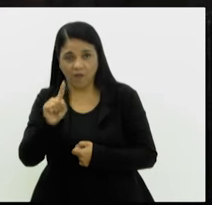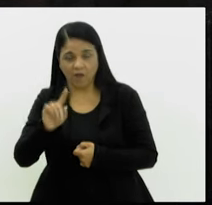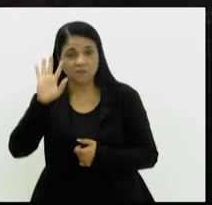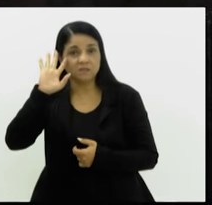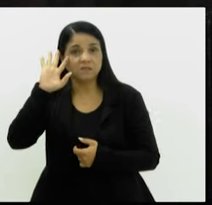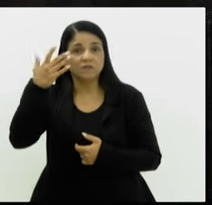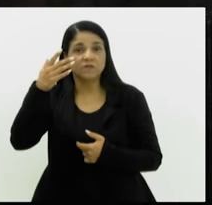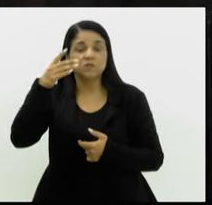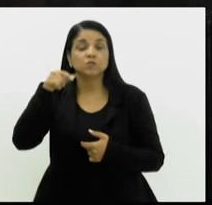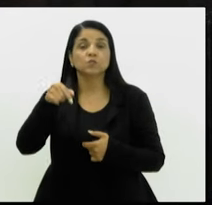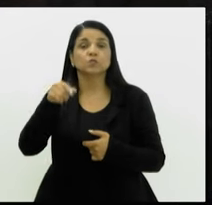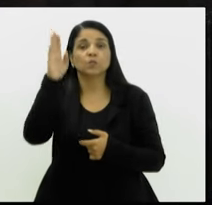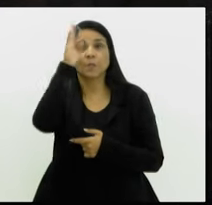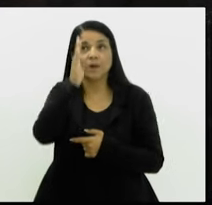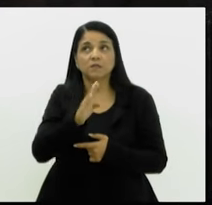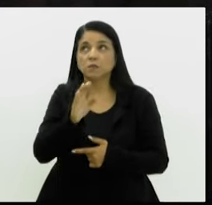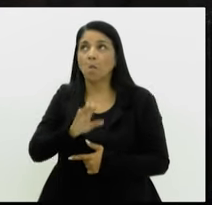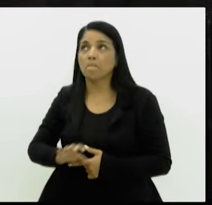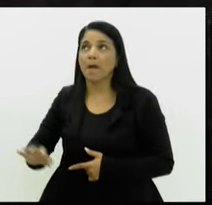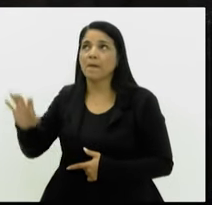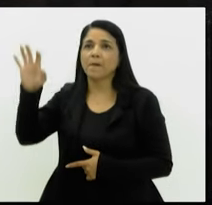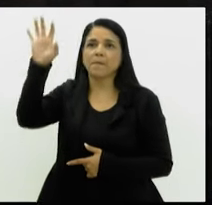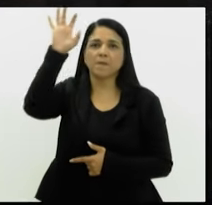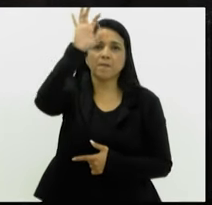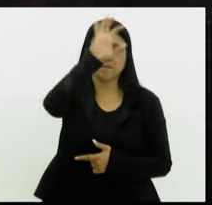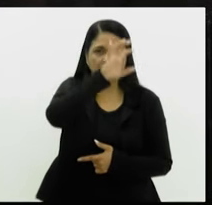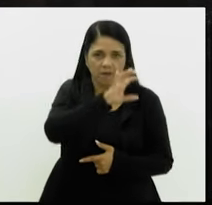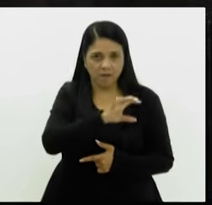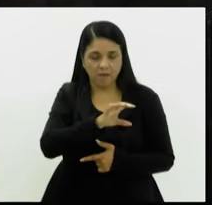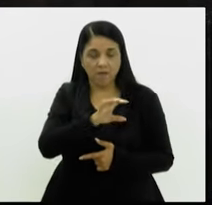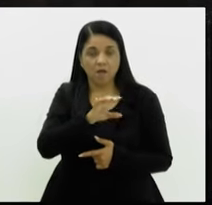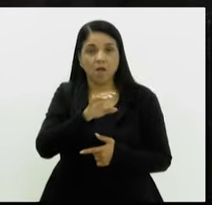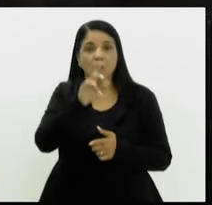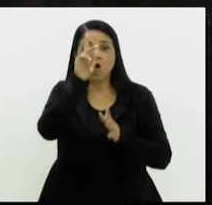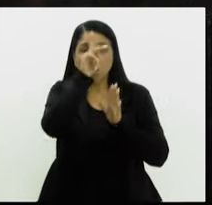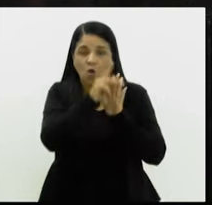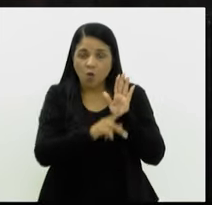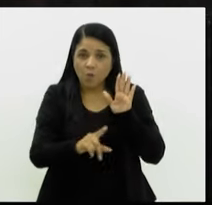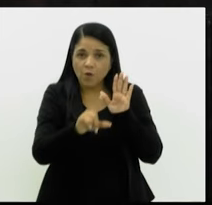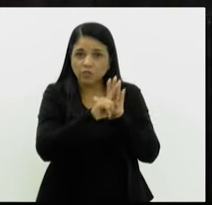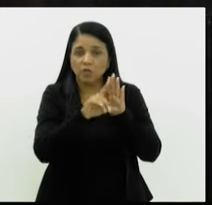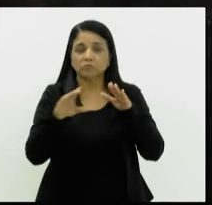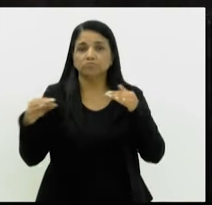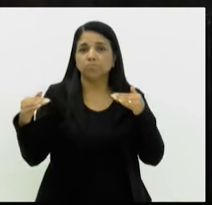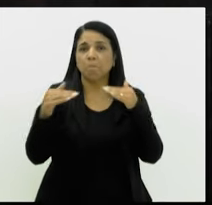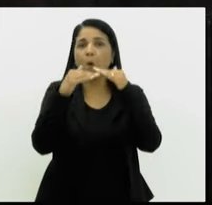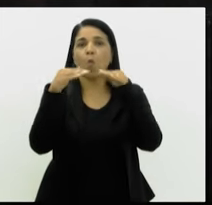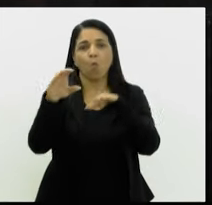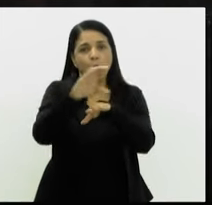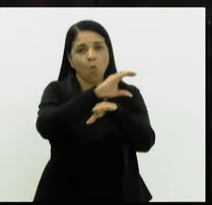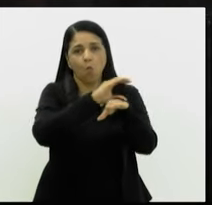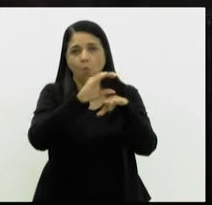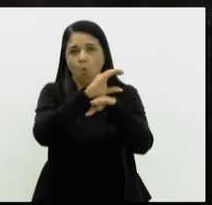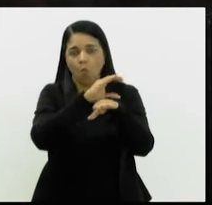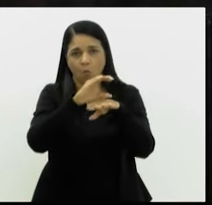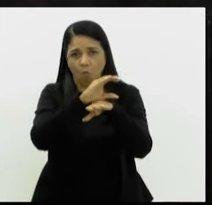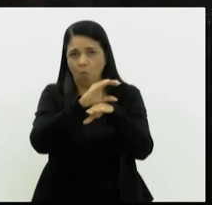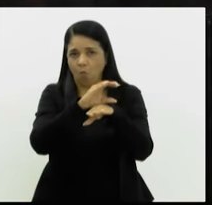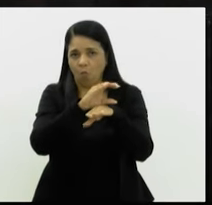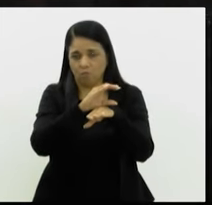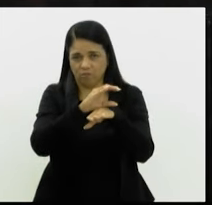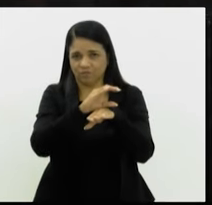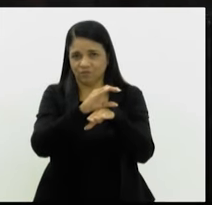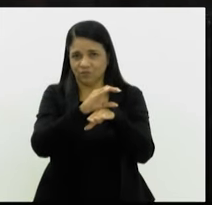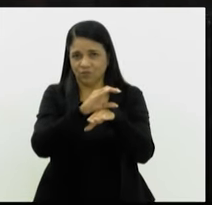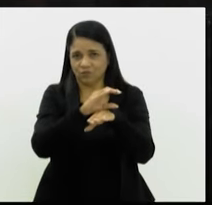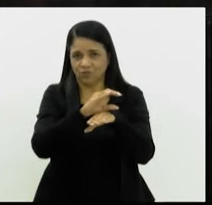Brasil inteiro. Então, o projeto é constitucional porque não é nova, não é